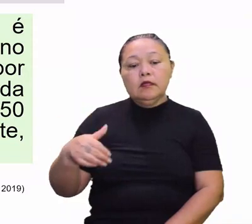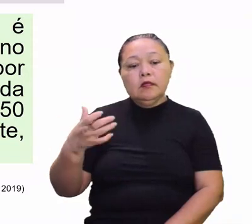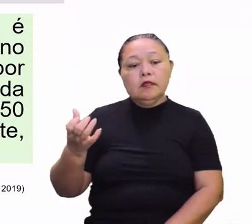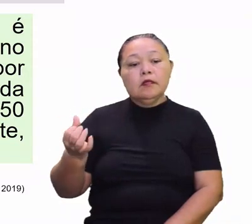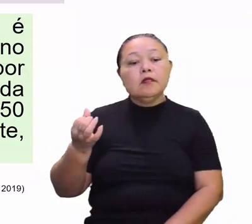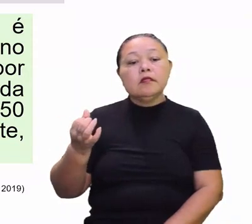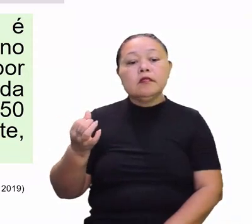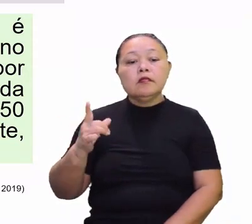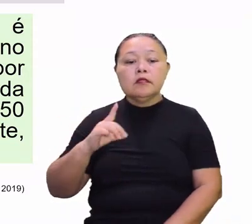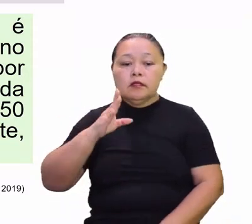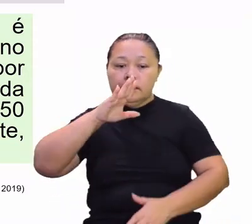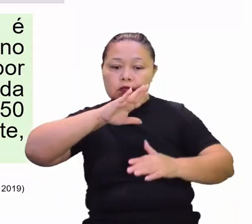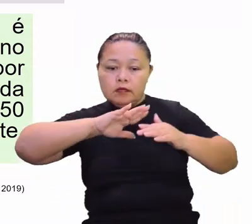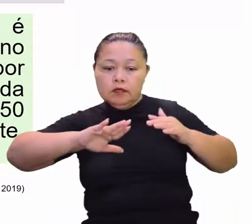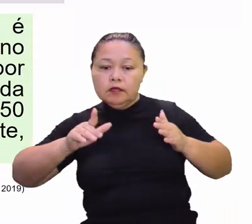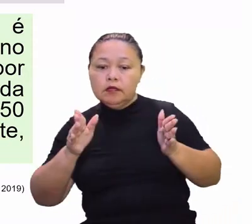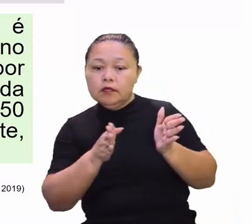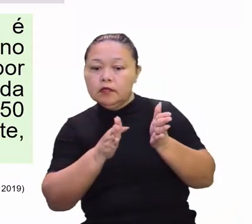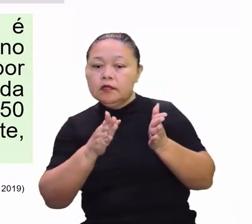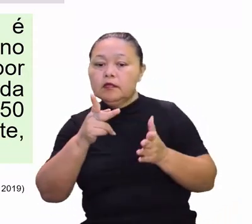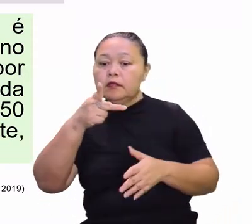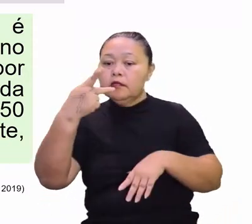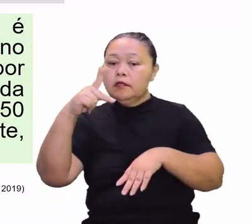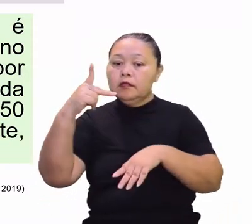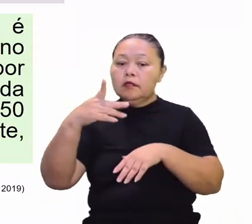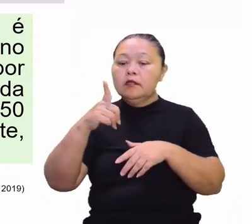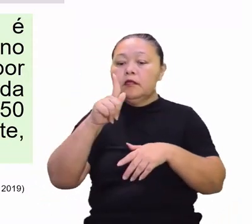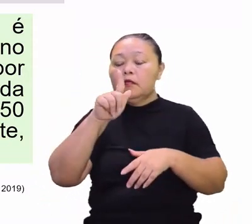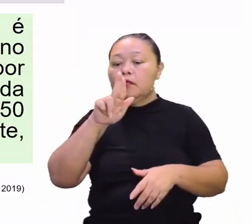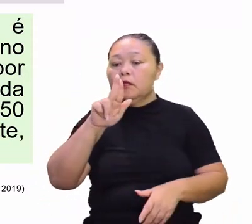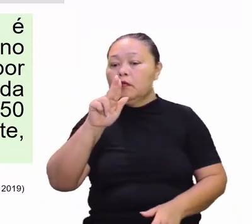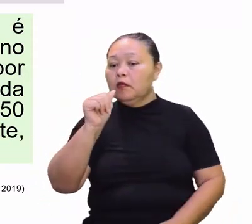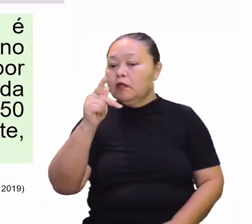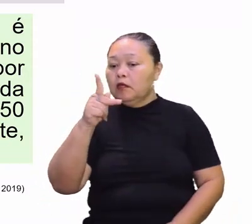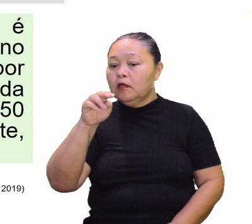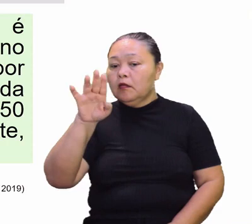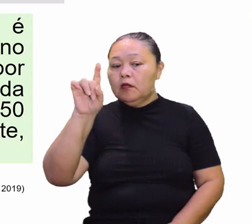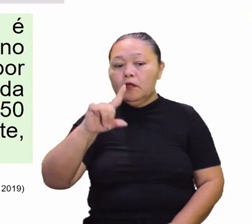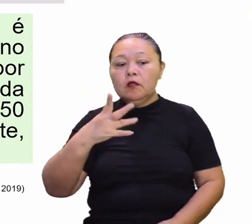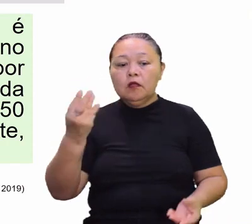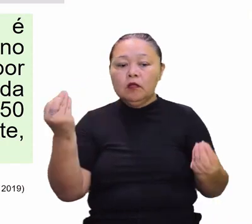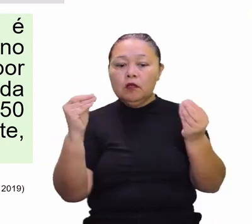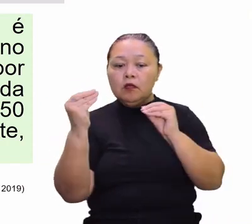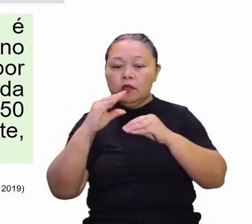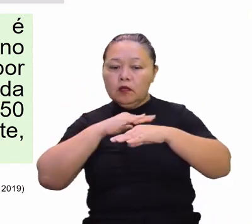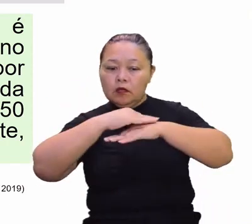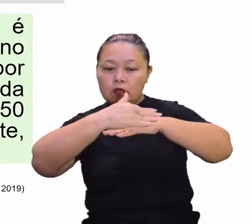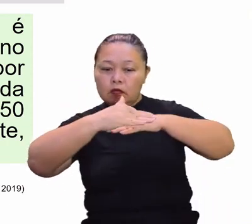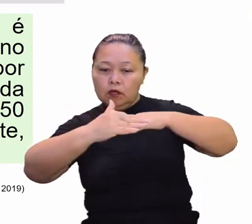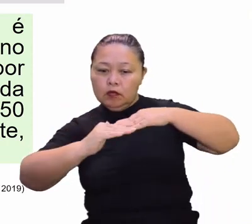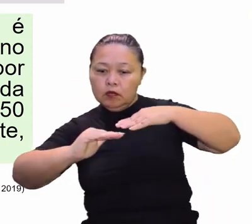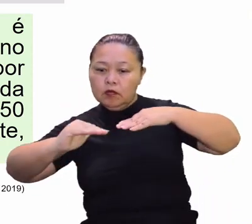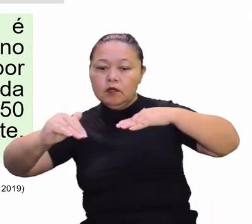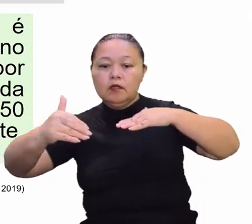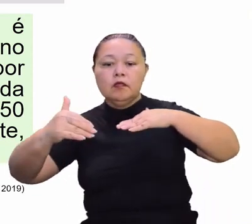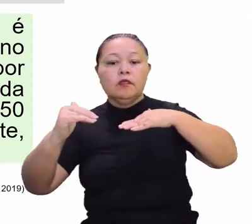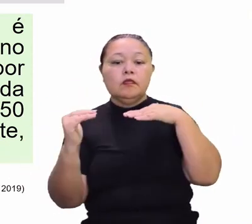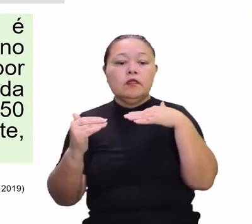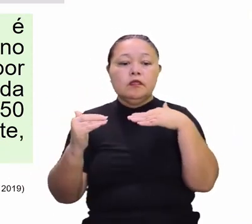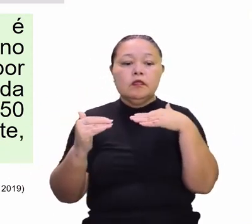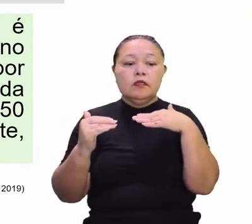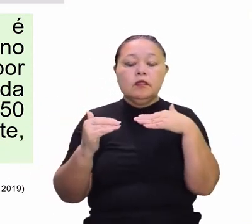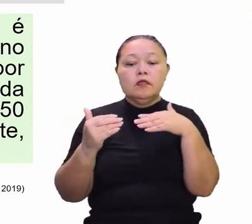Aí o 6, a gente tem a depressão do rio Paraguai, Guaporé. Ela é contida por superfícies